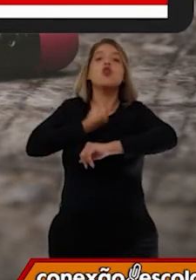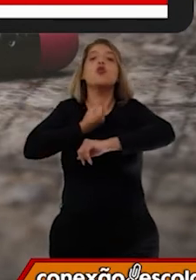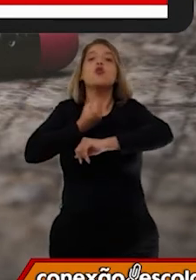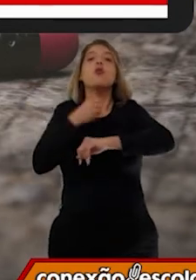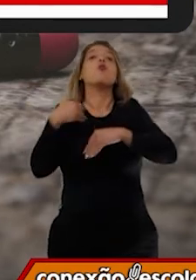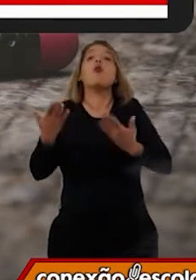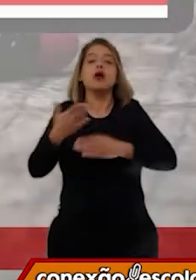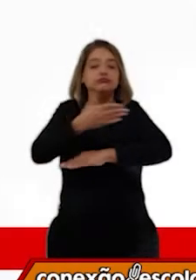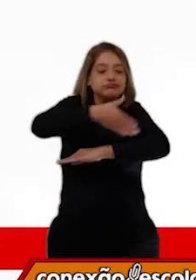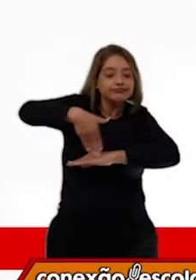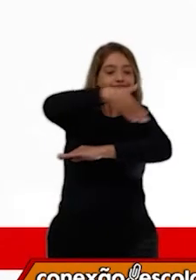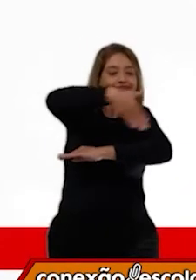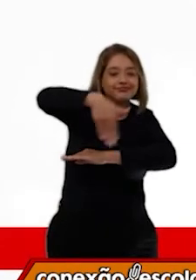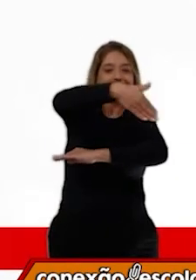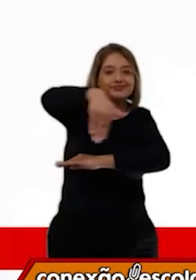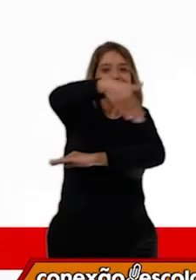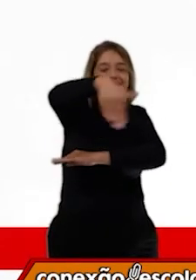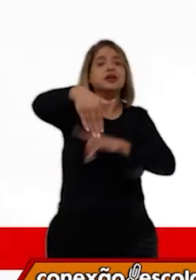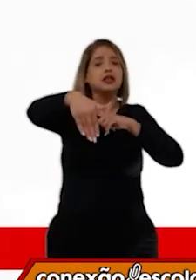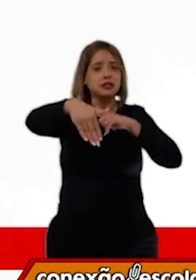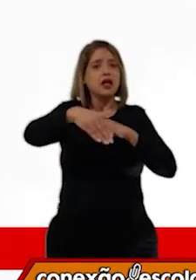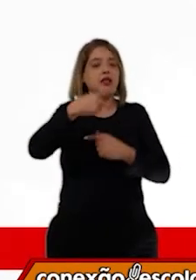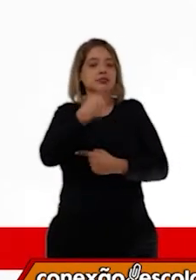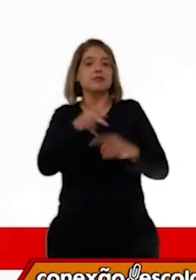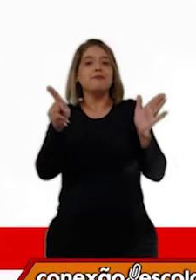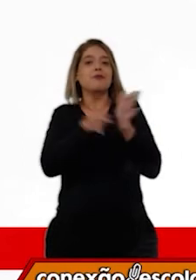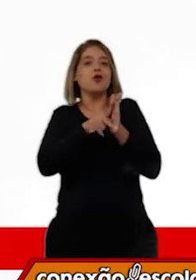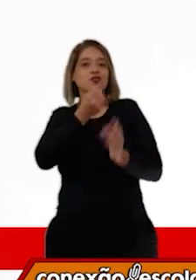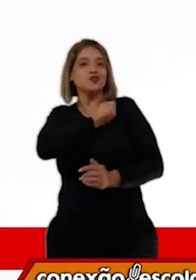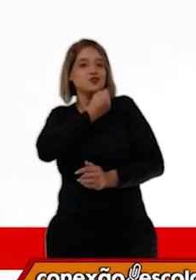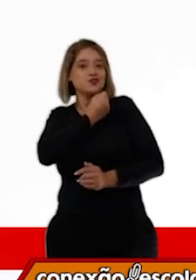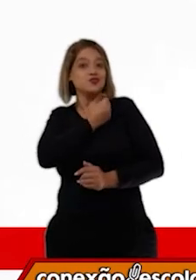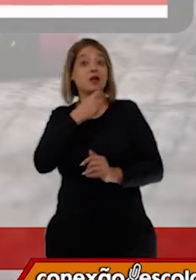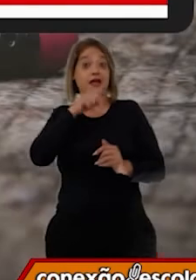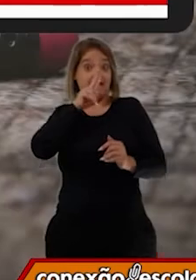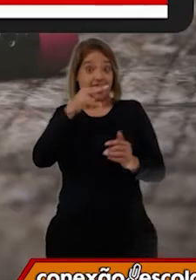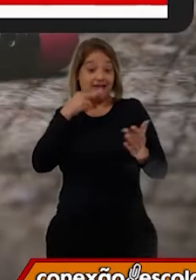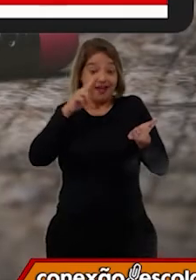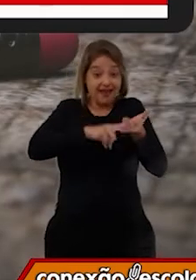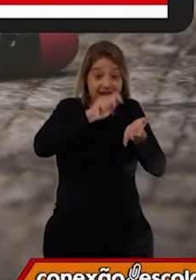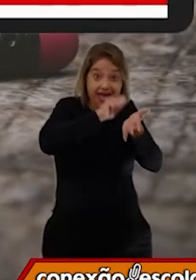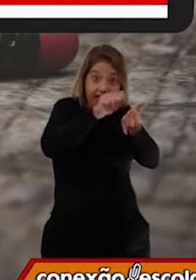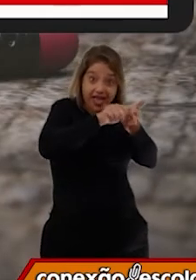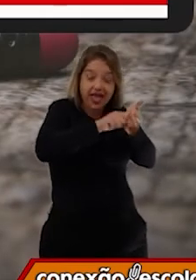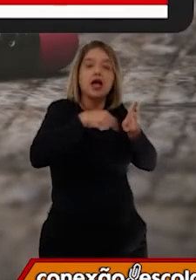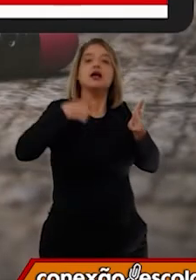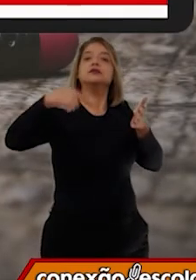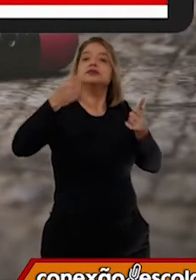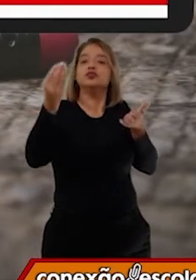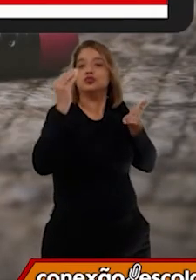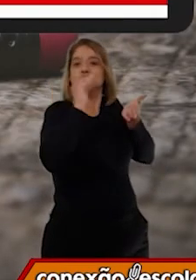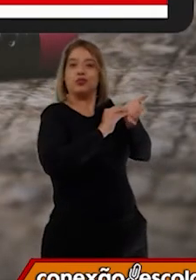Cada região tem um CEP. Então, quando eu vou escrever uma carta, eu tenho que colocar o CEP lá. Olha só, se você observar